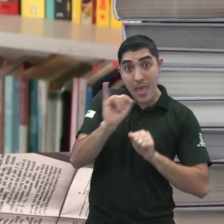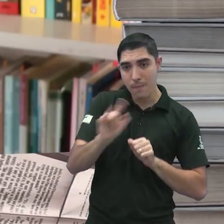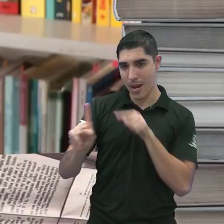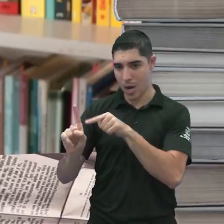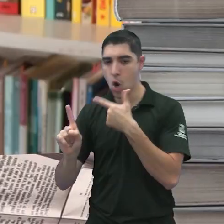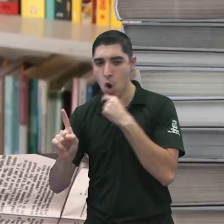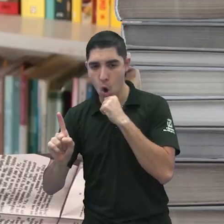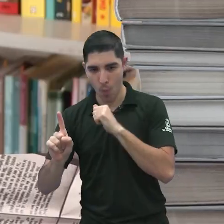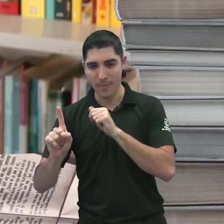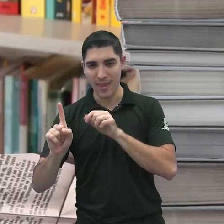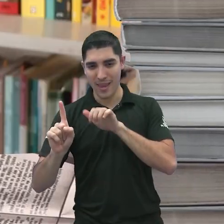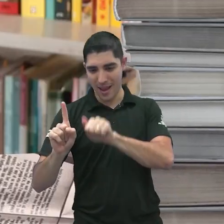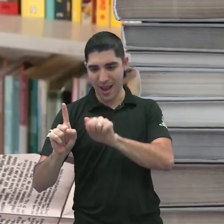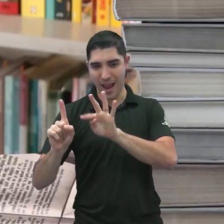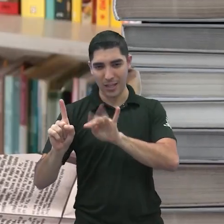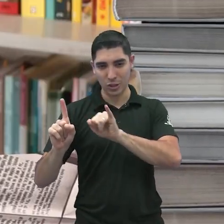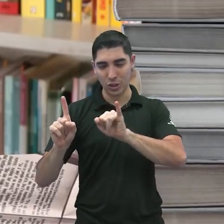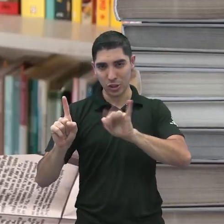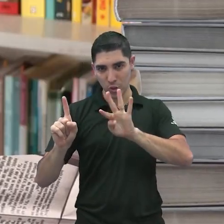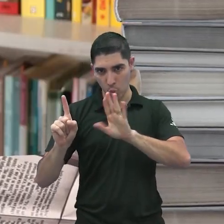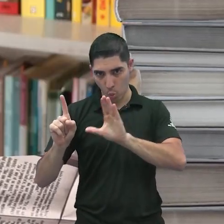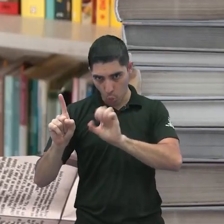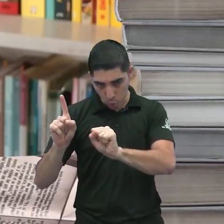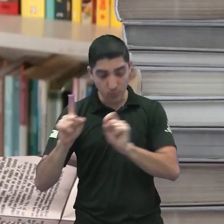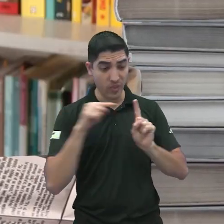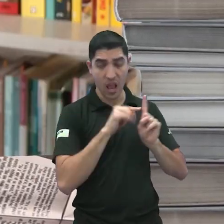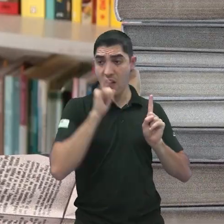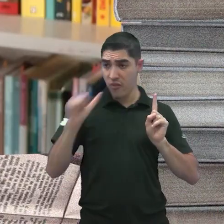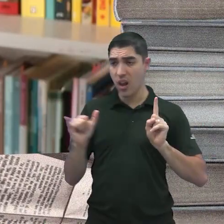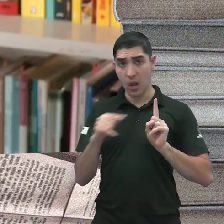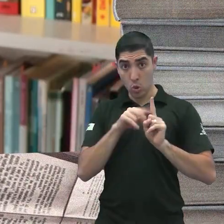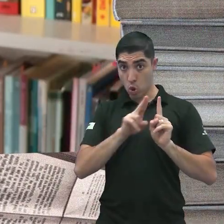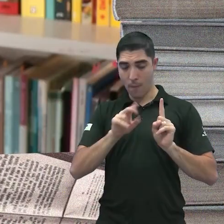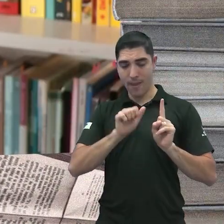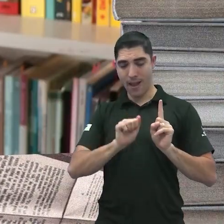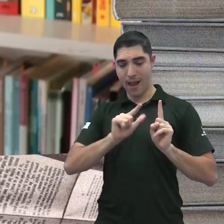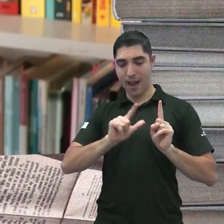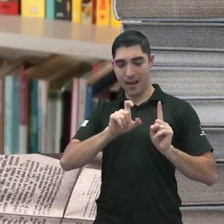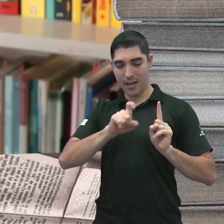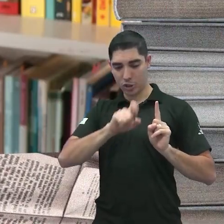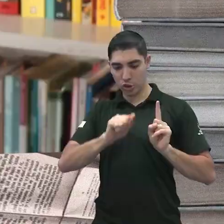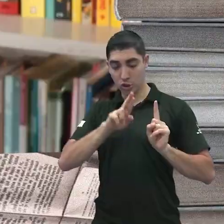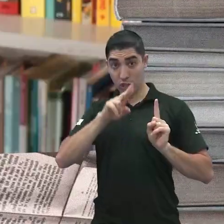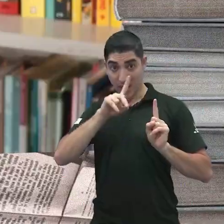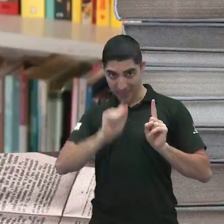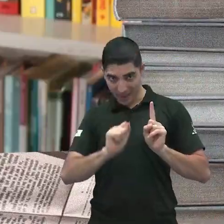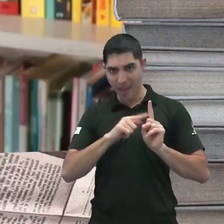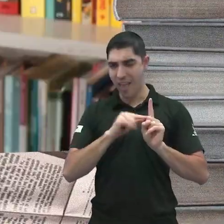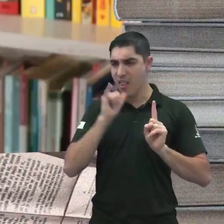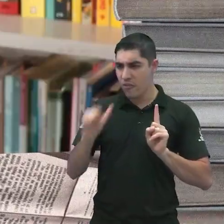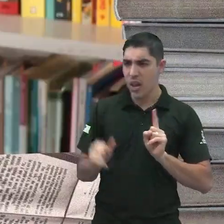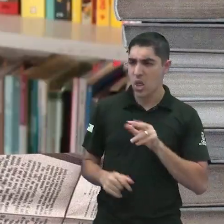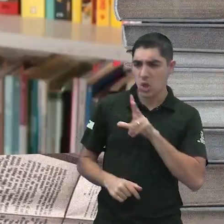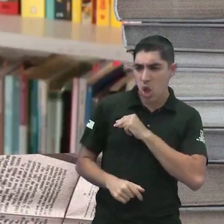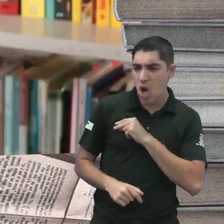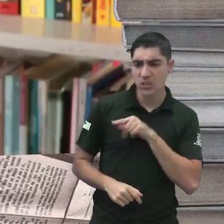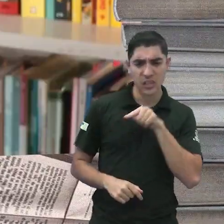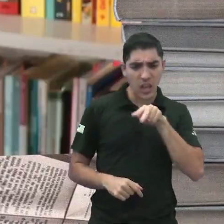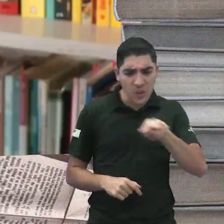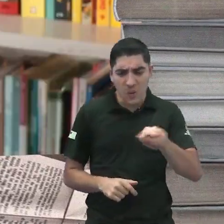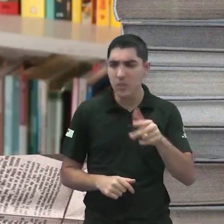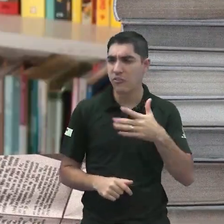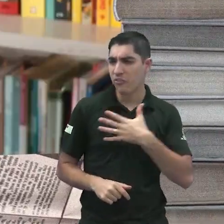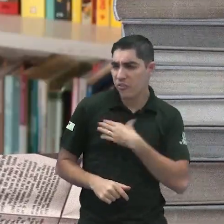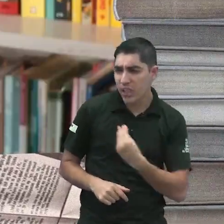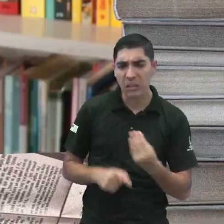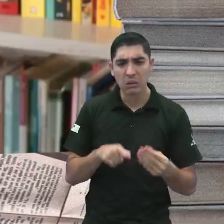indo morar com o irmão, ela se oferece de pronto para ir morar com o irmão, porque ela considerava que os modos, os hábitos das crianças estavam sendo